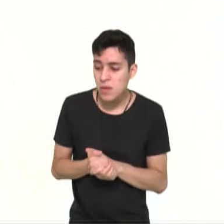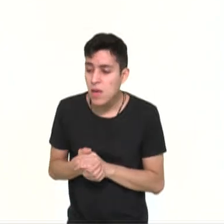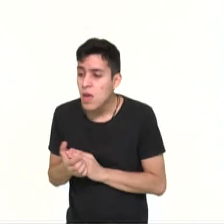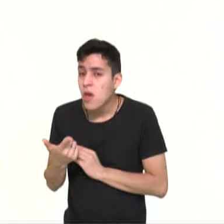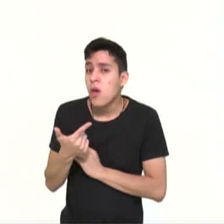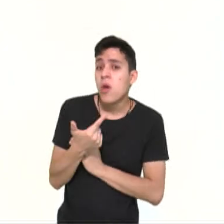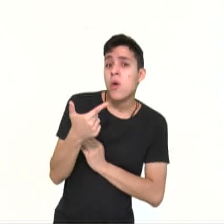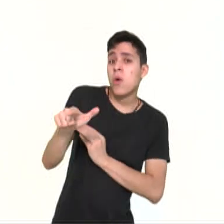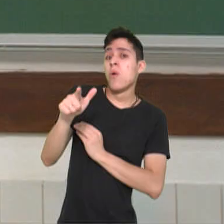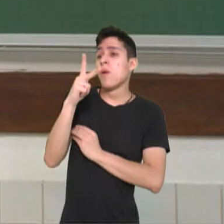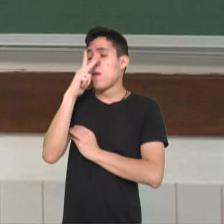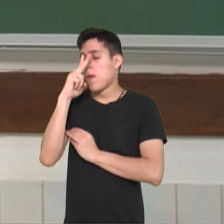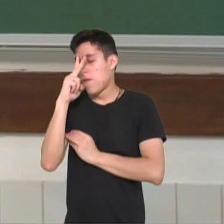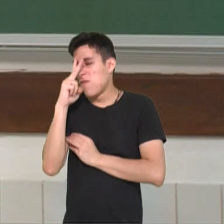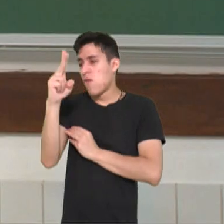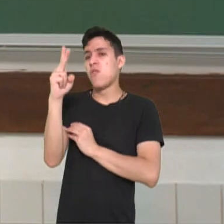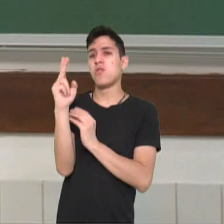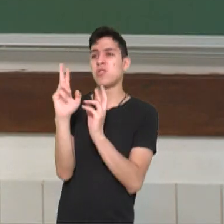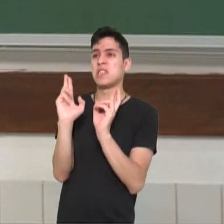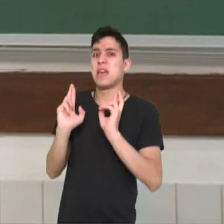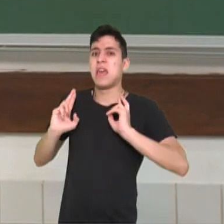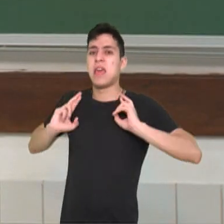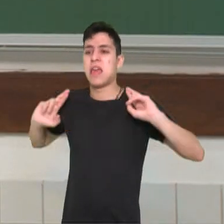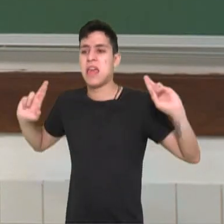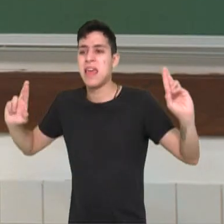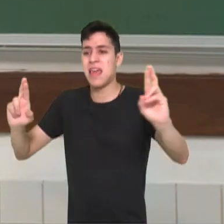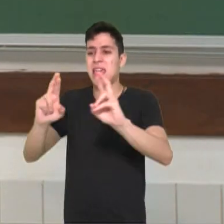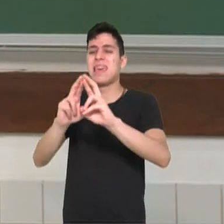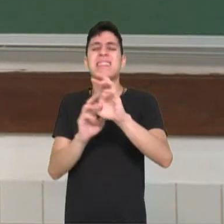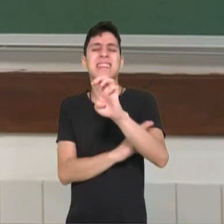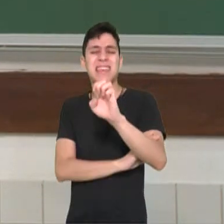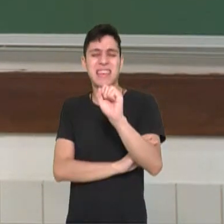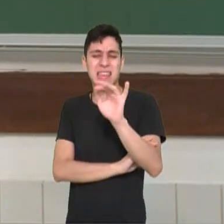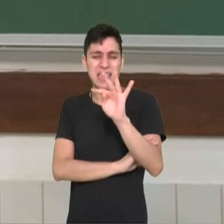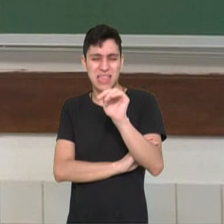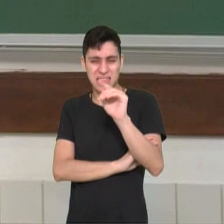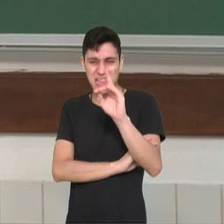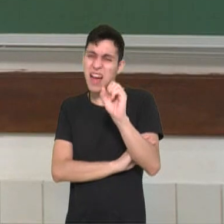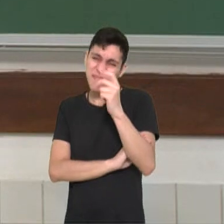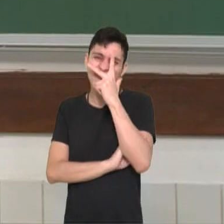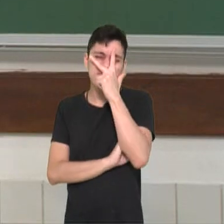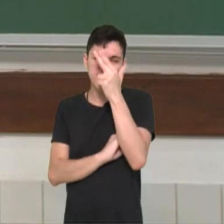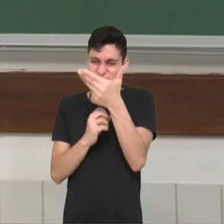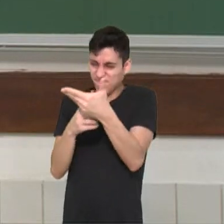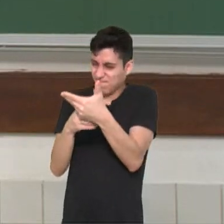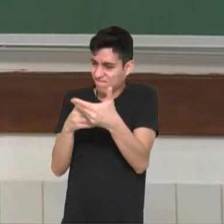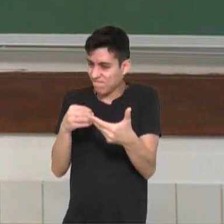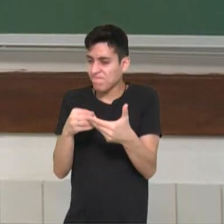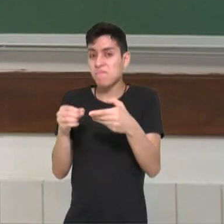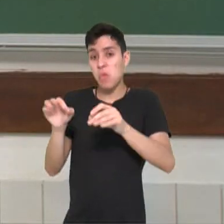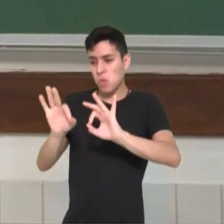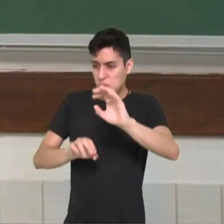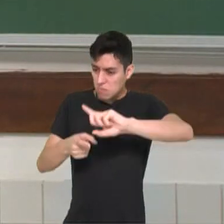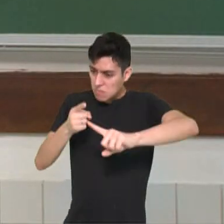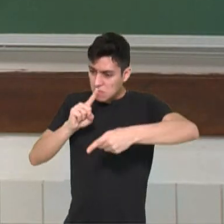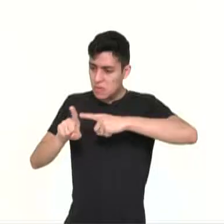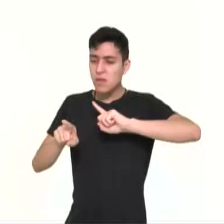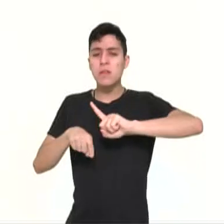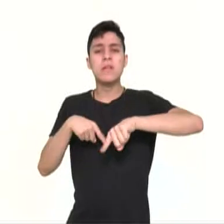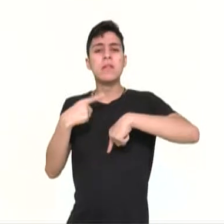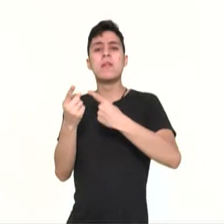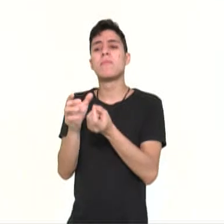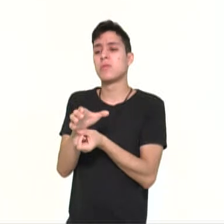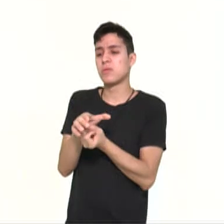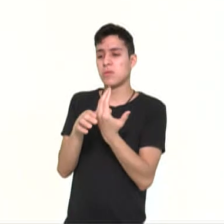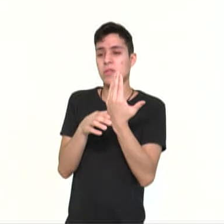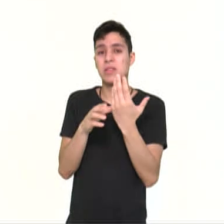estados muito fortes. Nesse destaque desses estados fortes que começam a se organizar, nós vamos ter a formação do